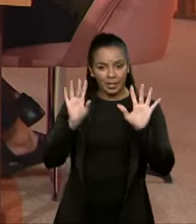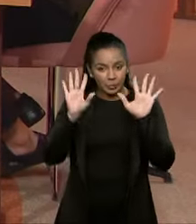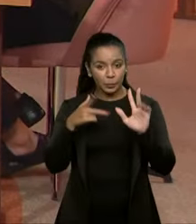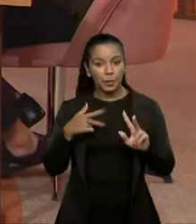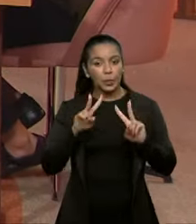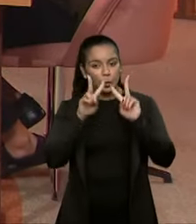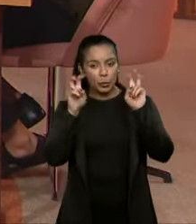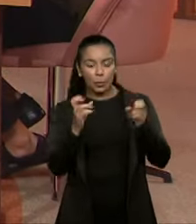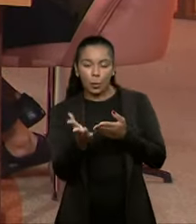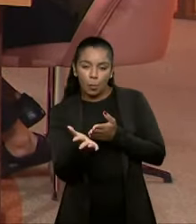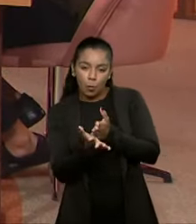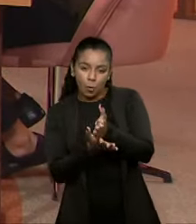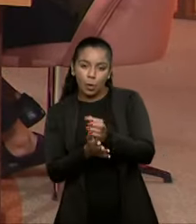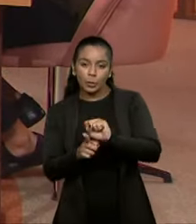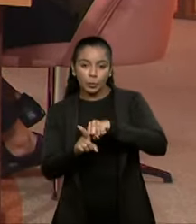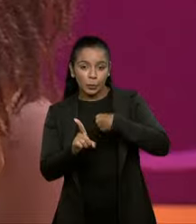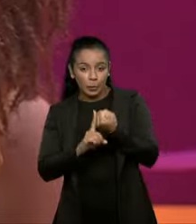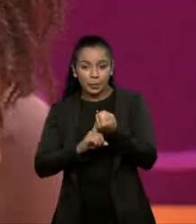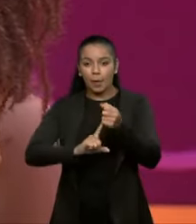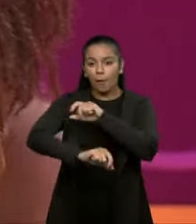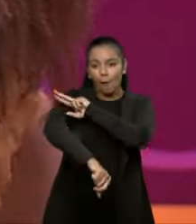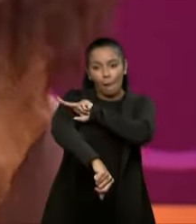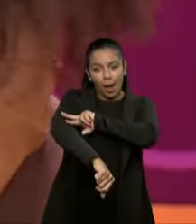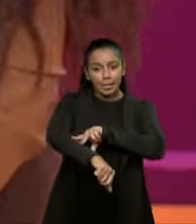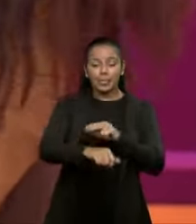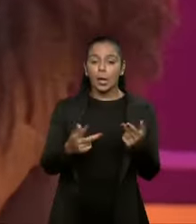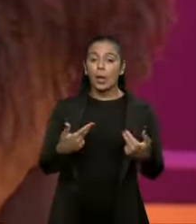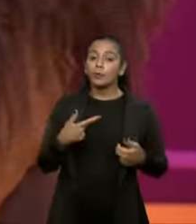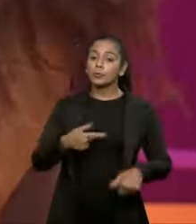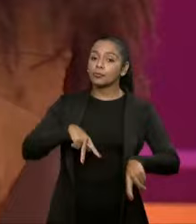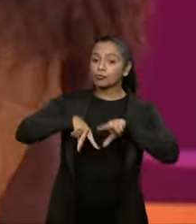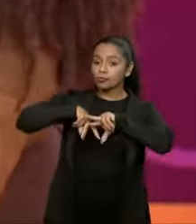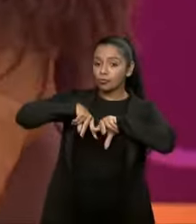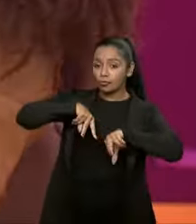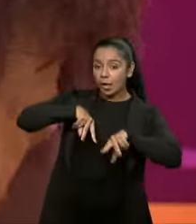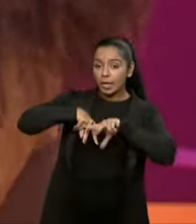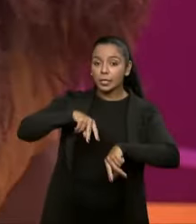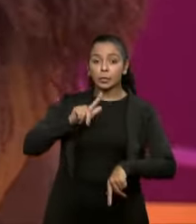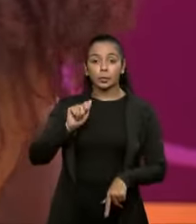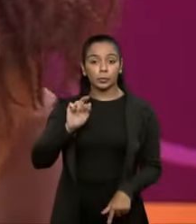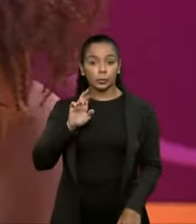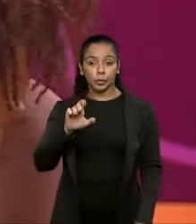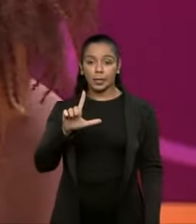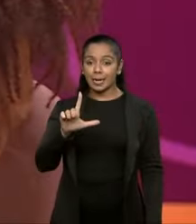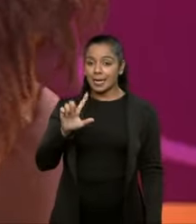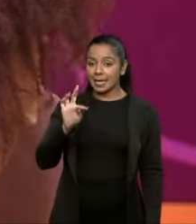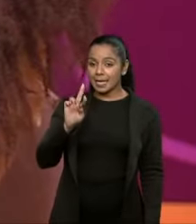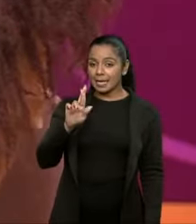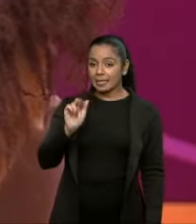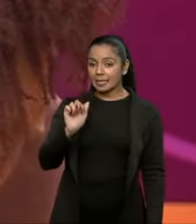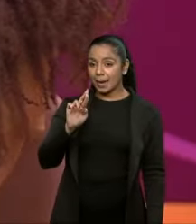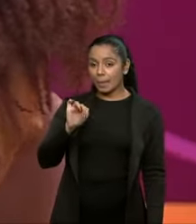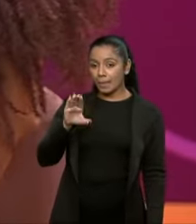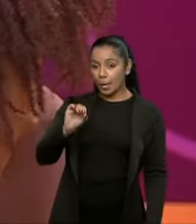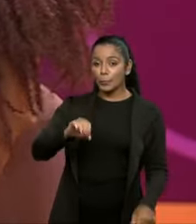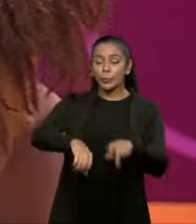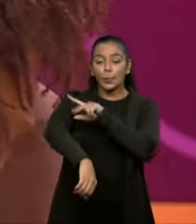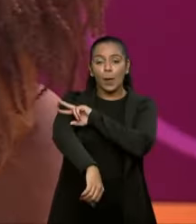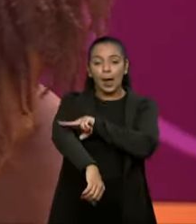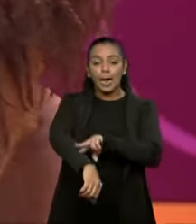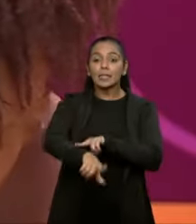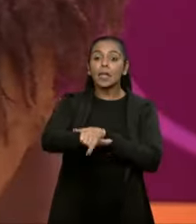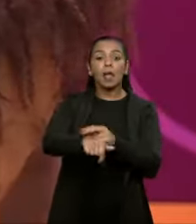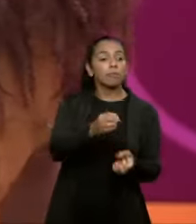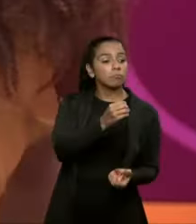com viés social, racial, de gênero. Mas, em linhas gerais, o letramento racial é a criação de